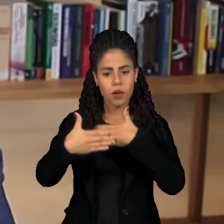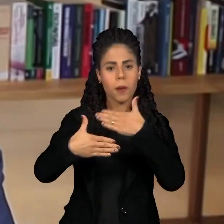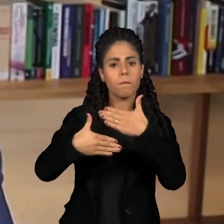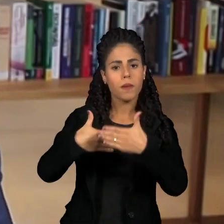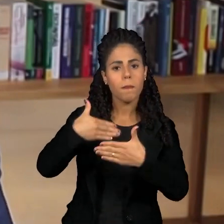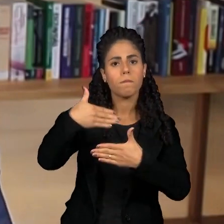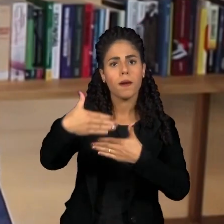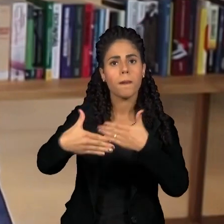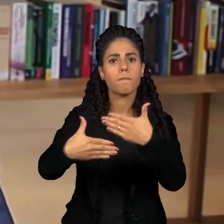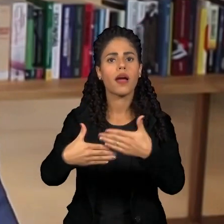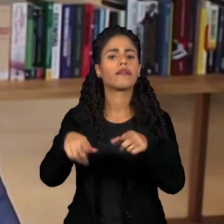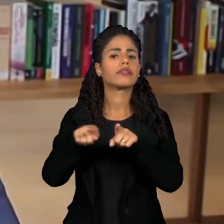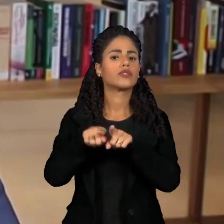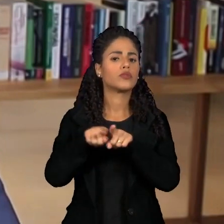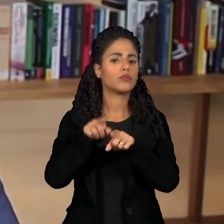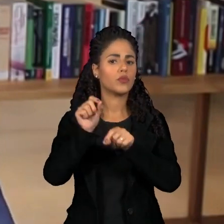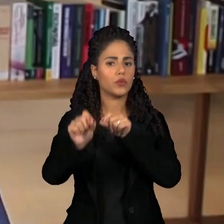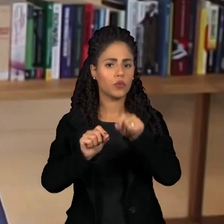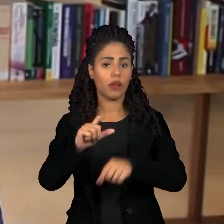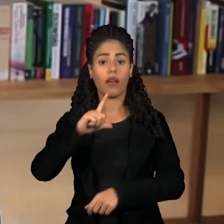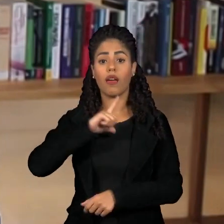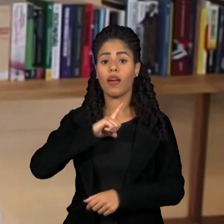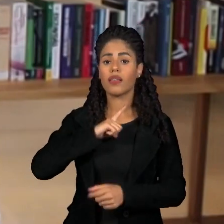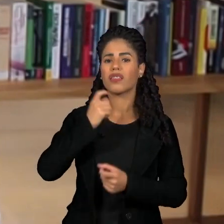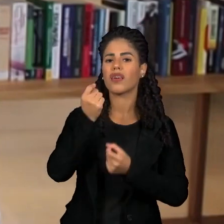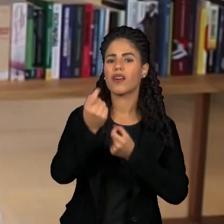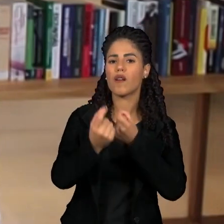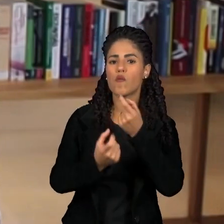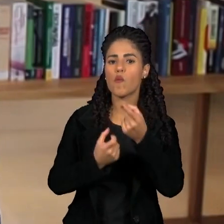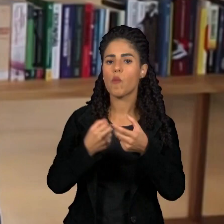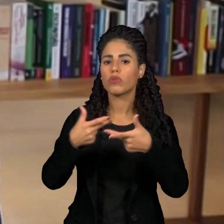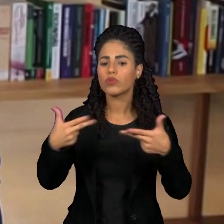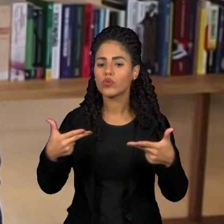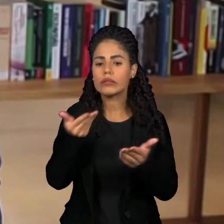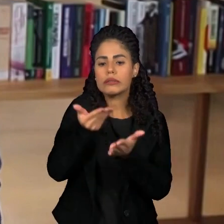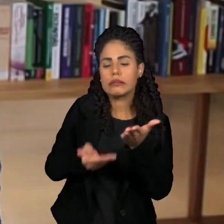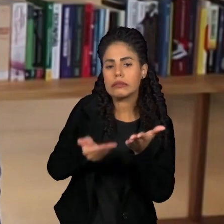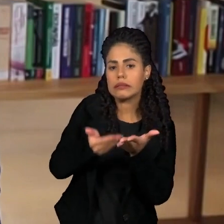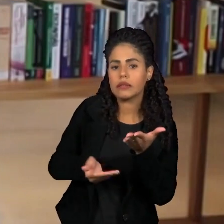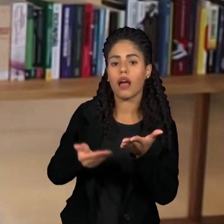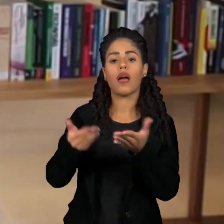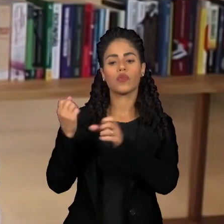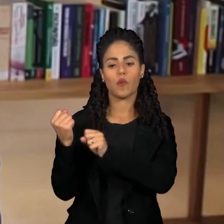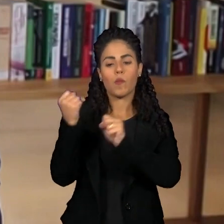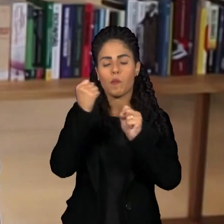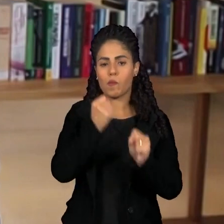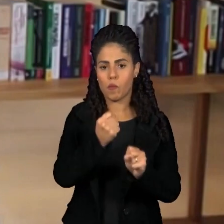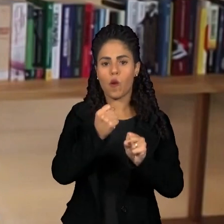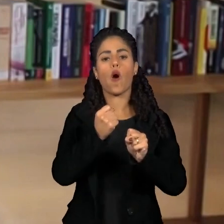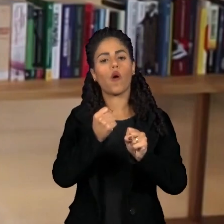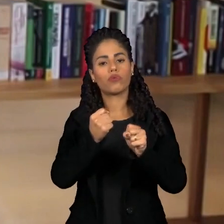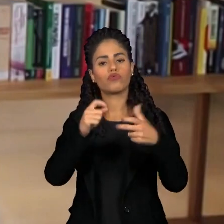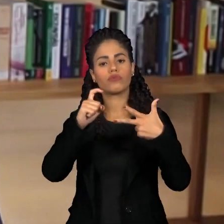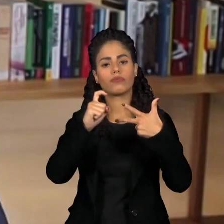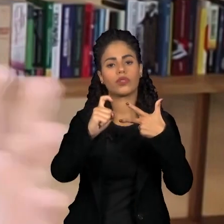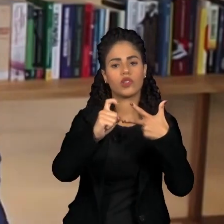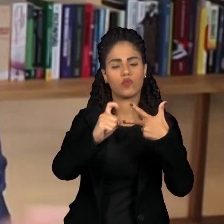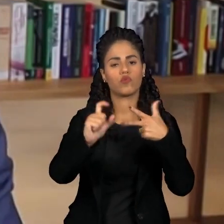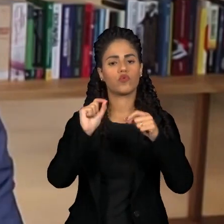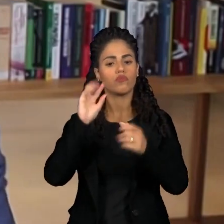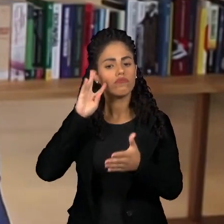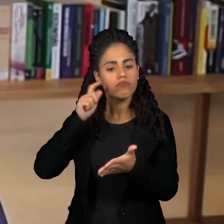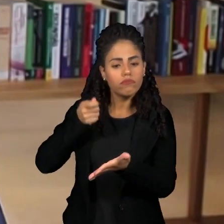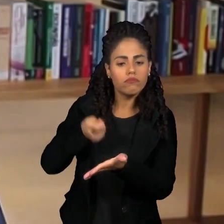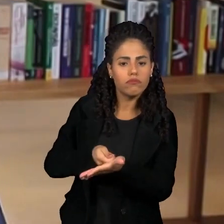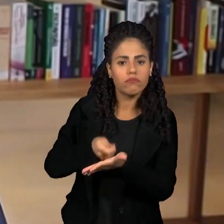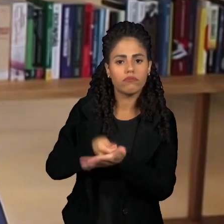passo adiante, existem algumas perdas do Poder Executivo, algumas decididas, né? O chefe do Poder Executivo pode decidir que não vai